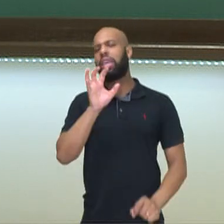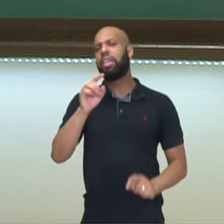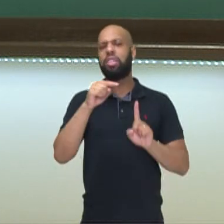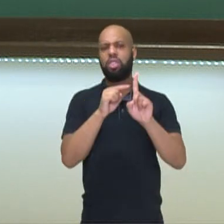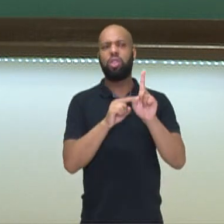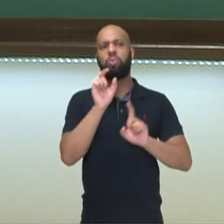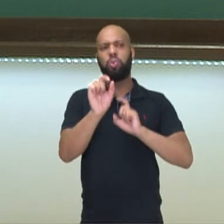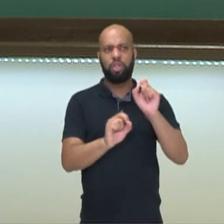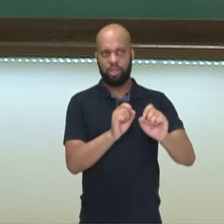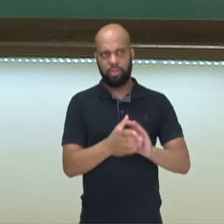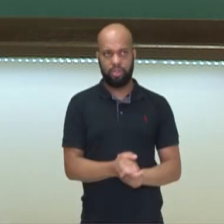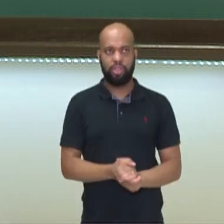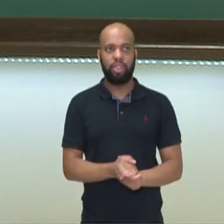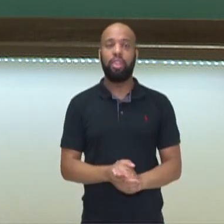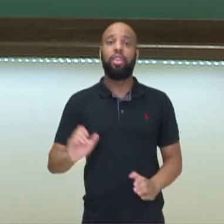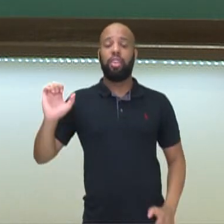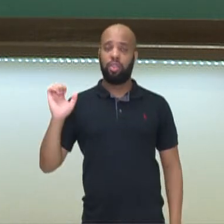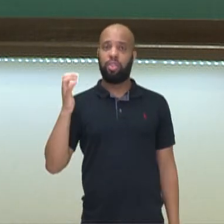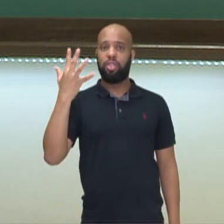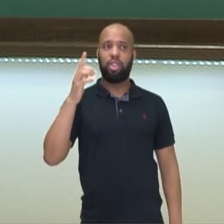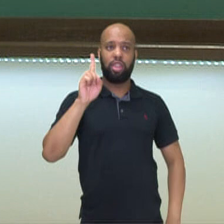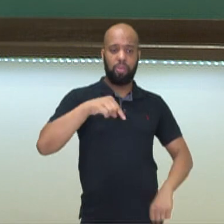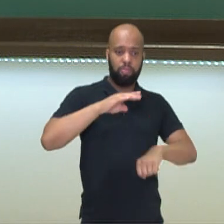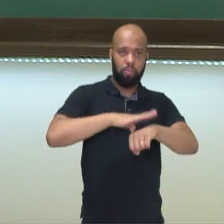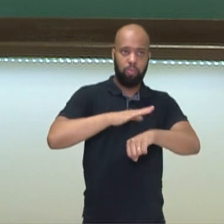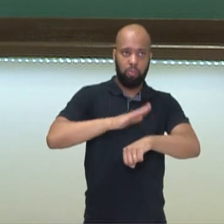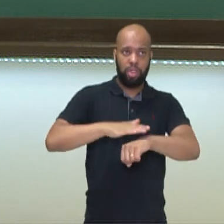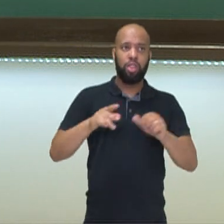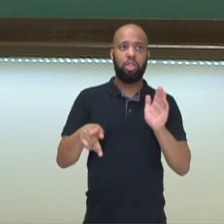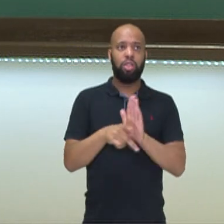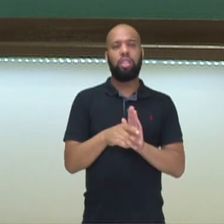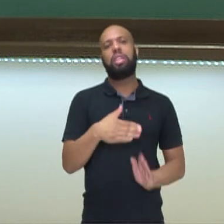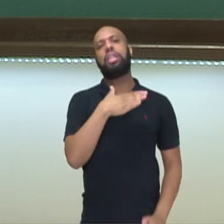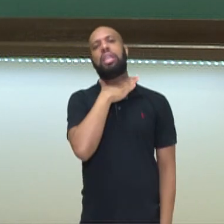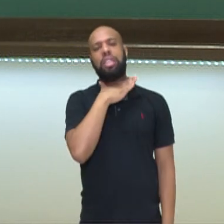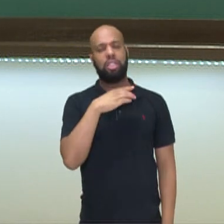desemprego conjuntural? Acontece nos momentos de crise.